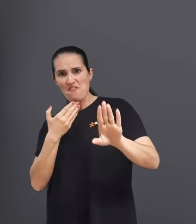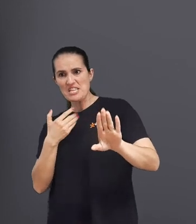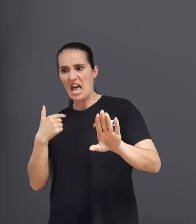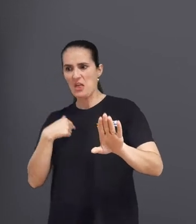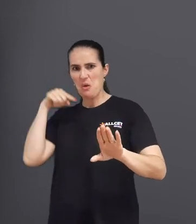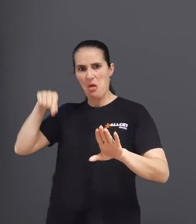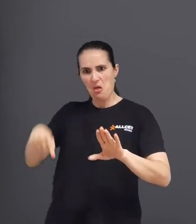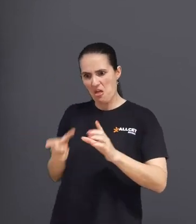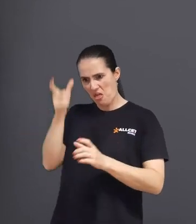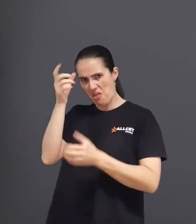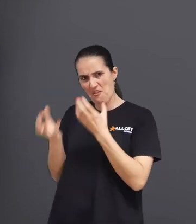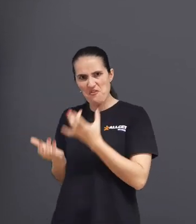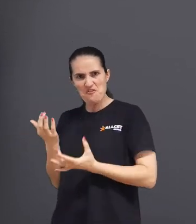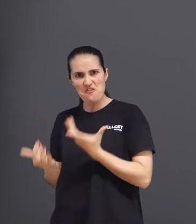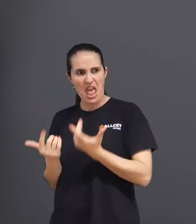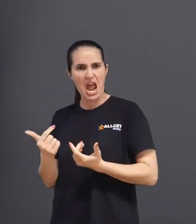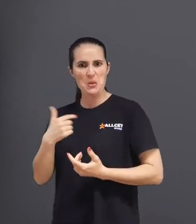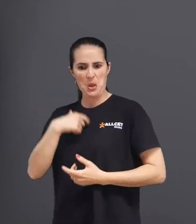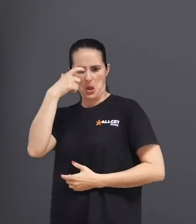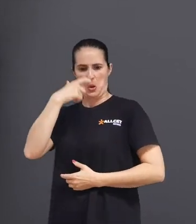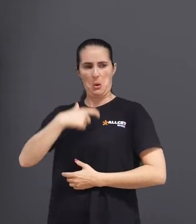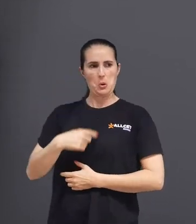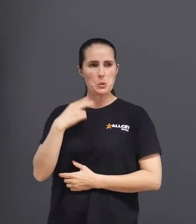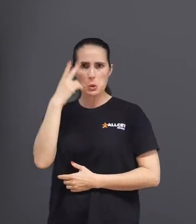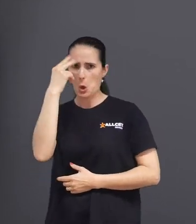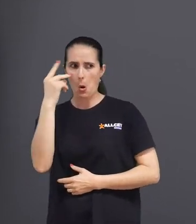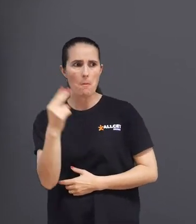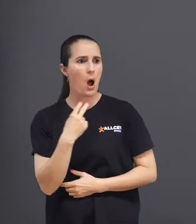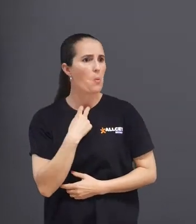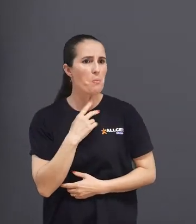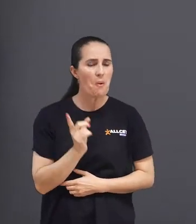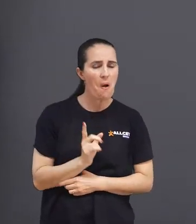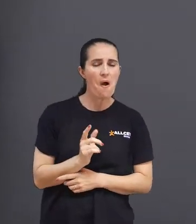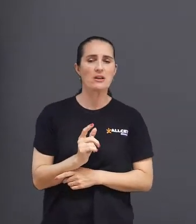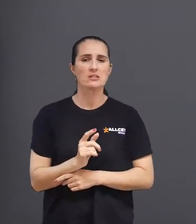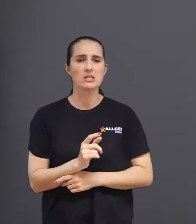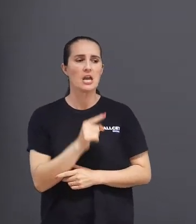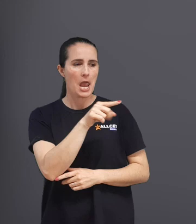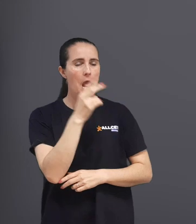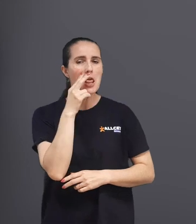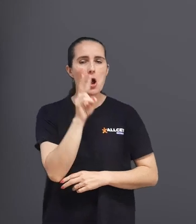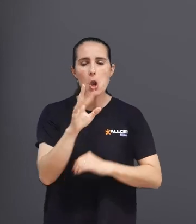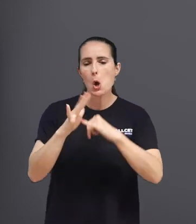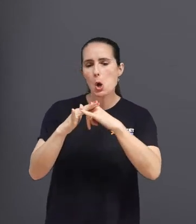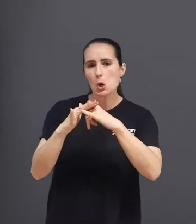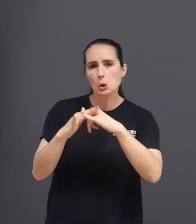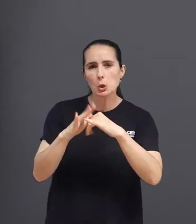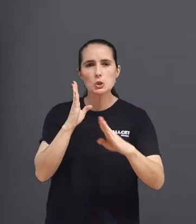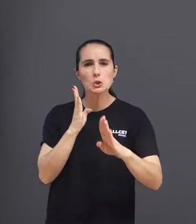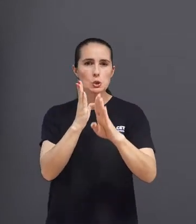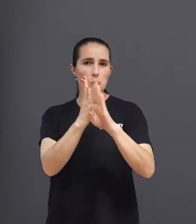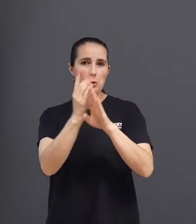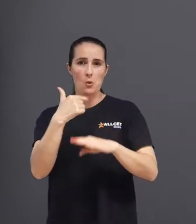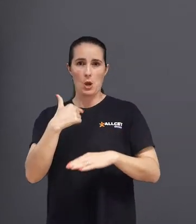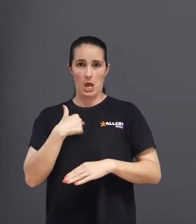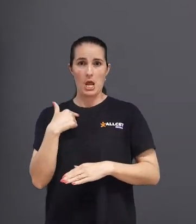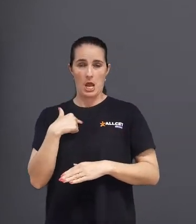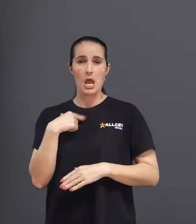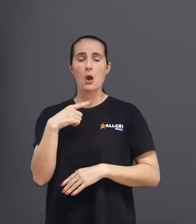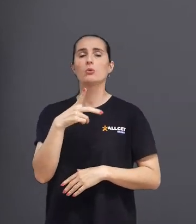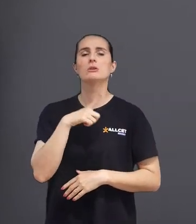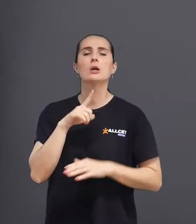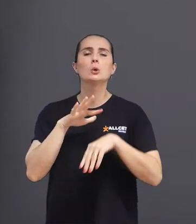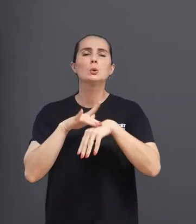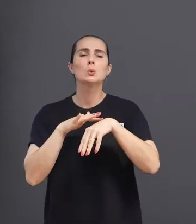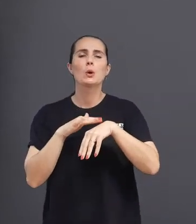lá no YouTube eles falam que o borderline termina um relacionamento e se arrepende. Você vai divorciar de mim, depois você vai vir atrás de mim, eu não